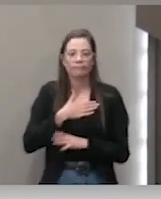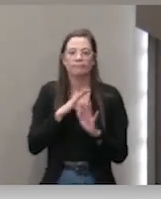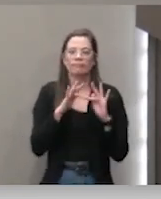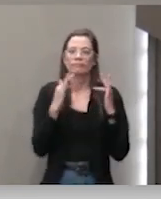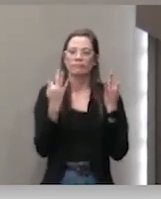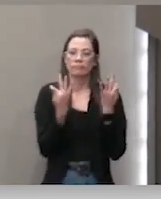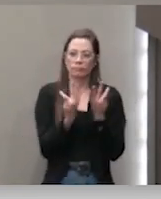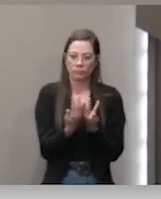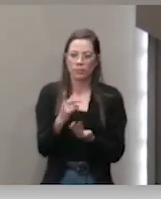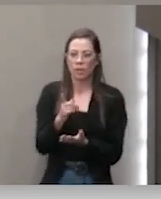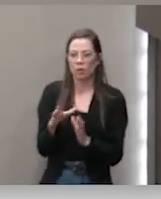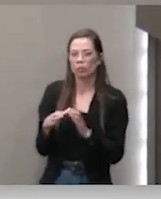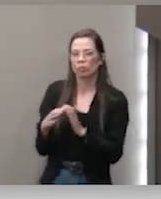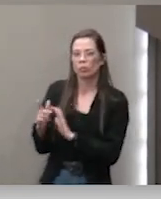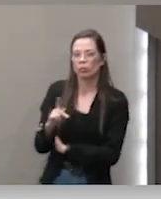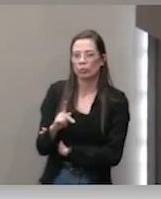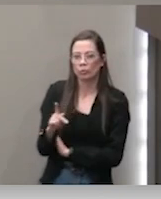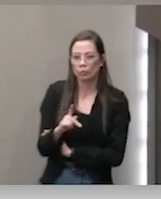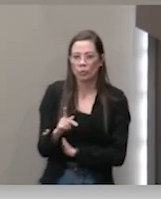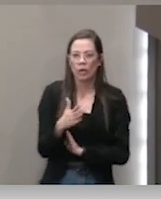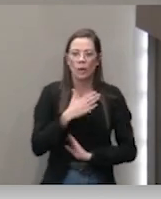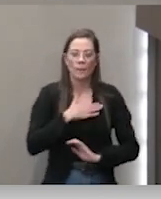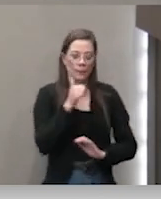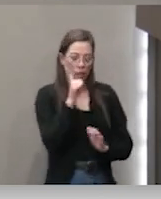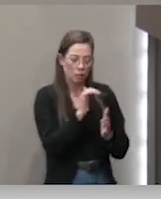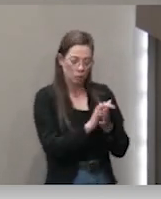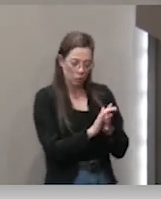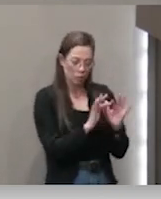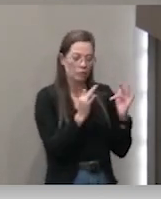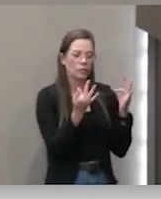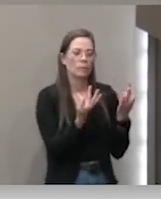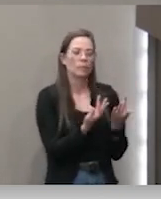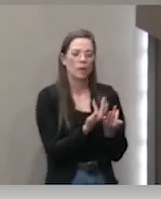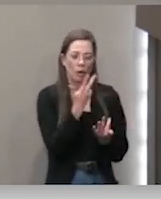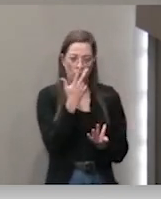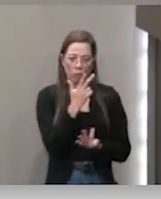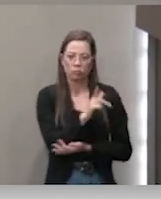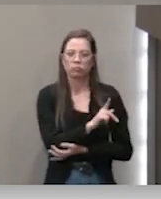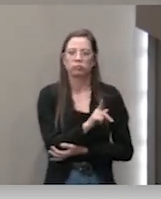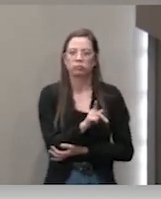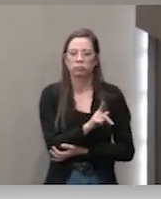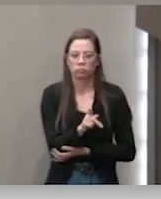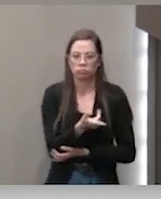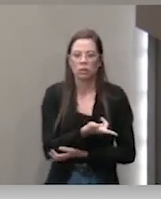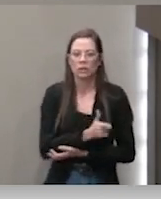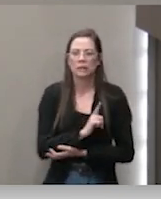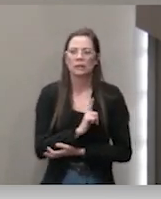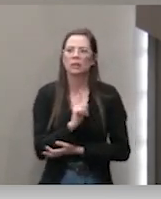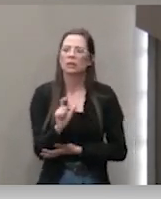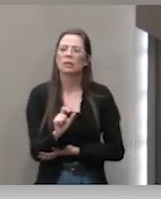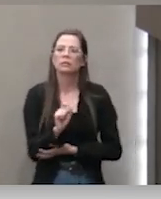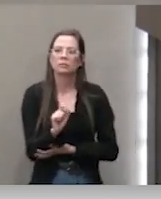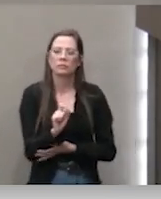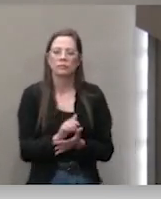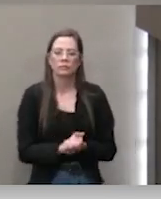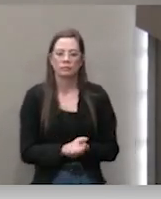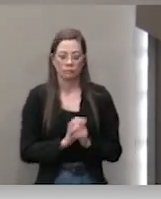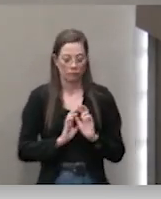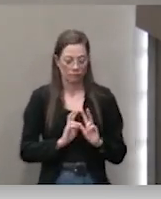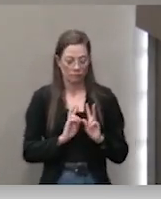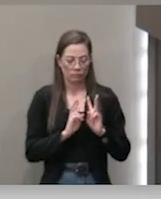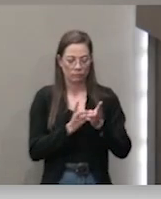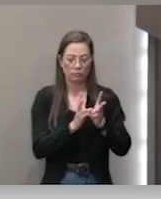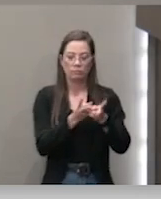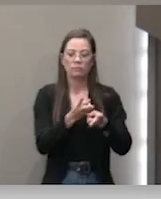de professores, a família da minha esposa também é de professores, gente que tem e seguindo o